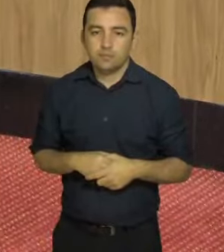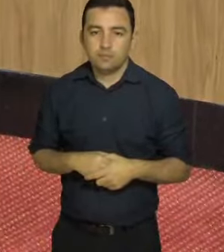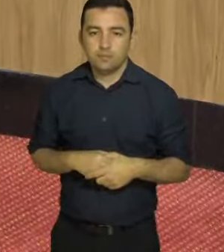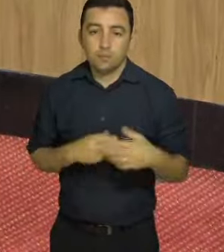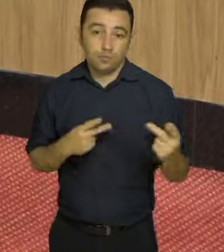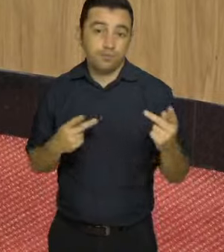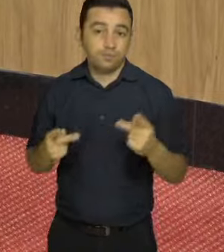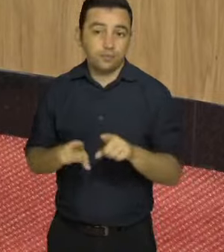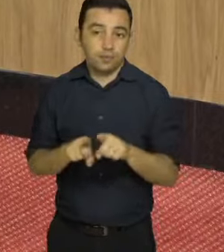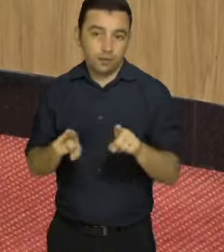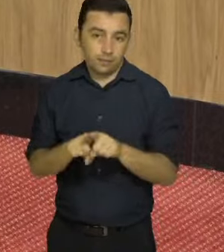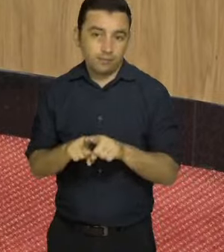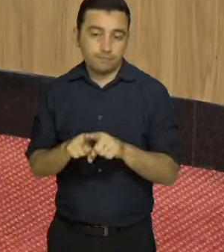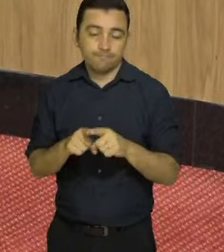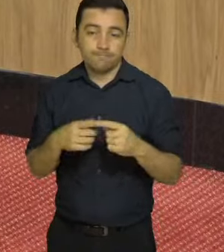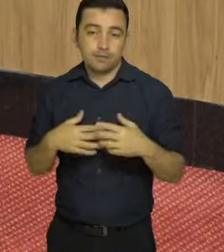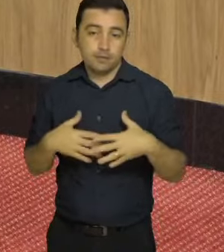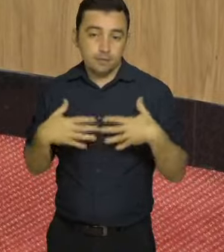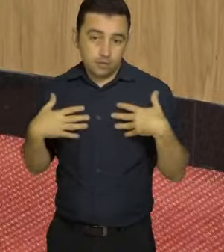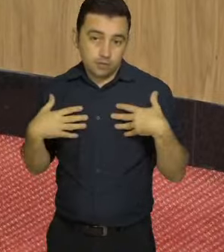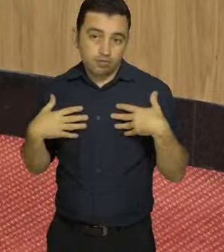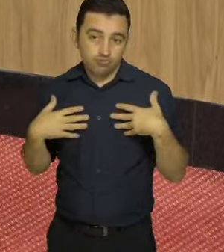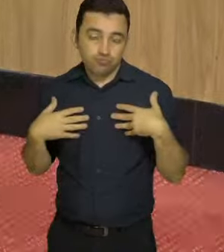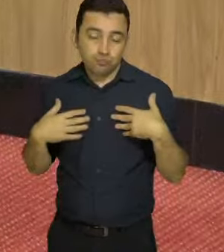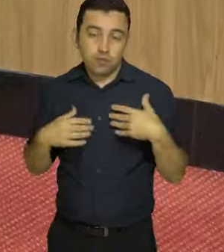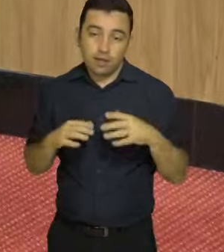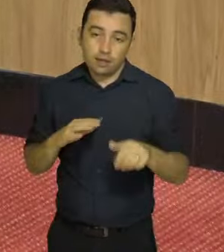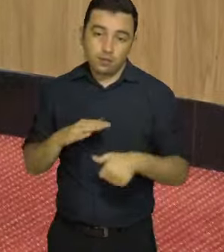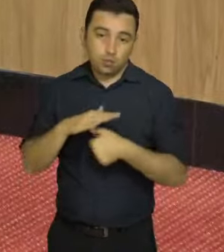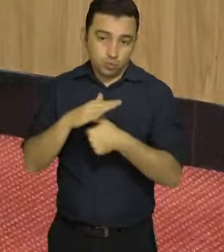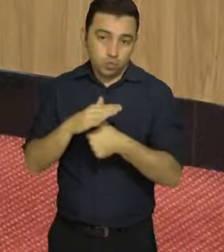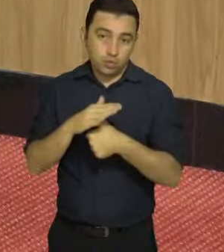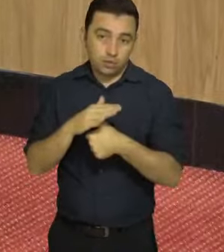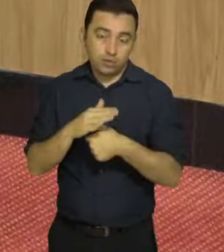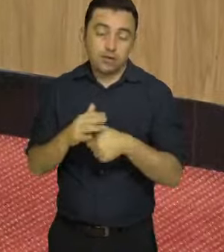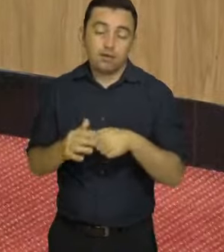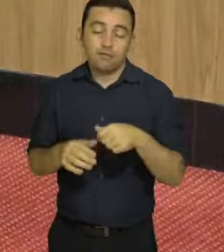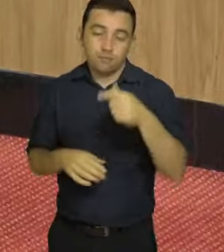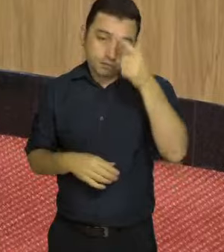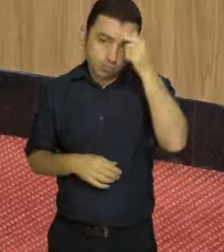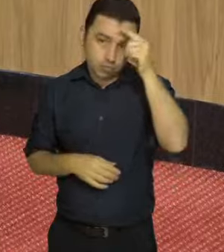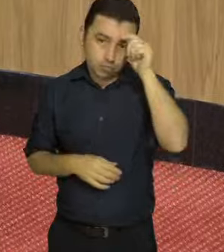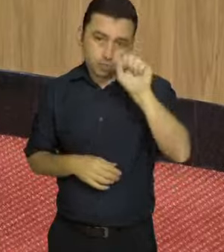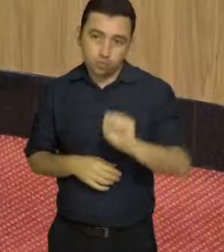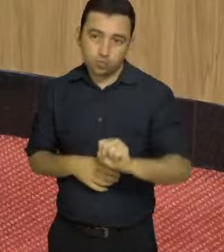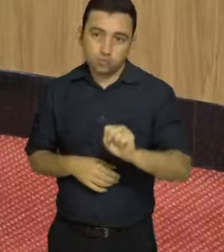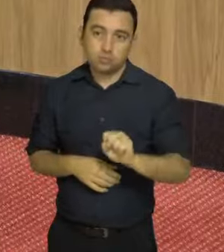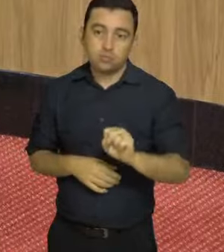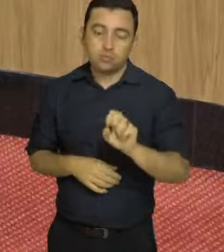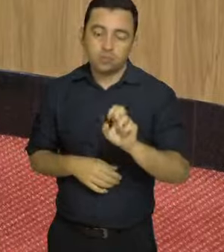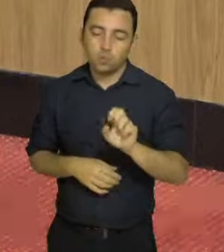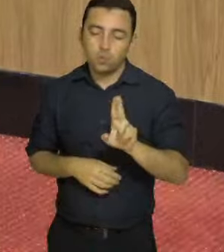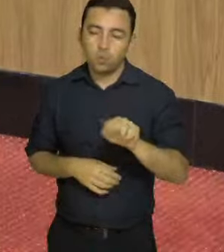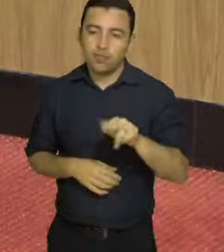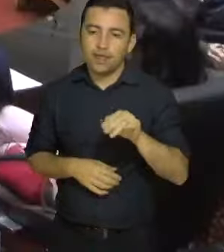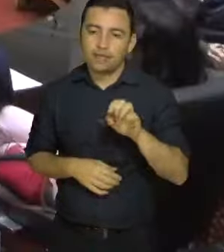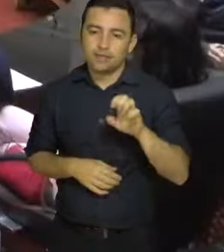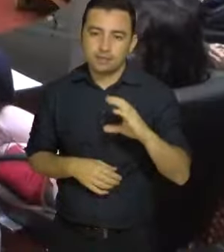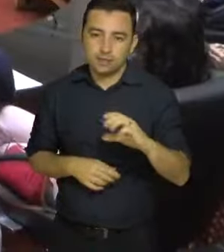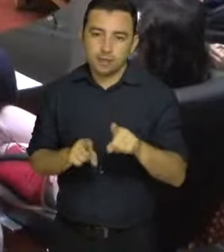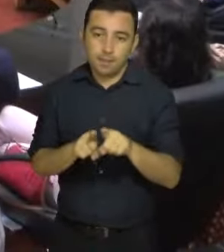Convidamos para receber a homenagem à magnífica reitora da Universidade do Extremo Sul Catarinense, UNESC, e presidente